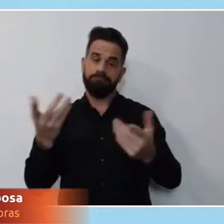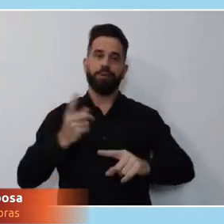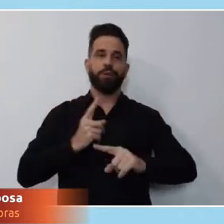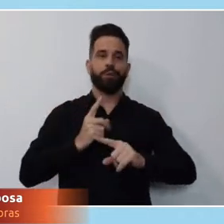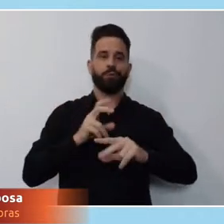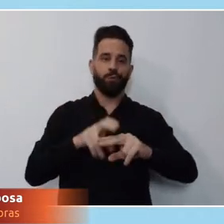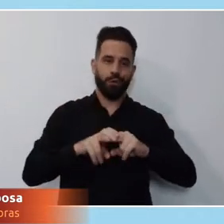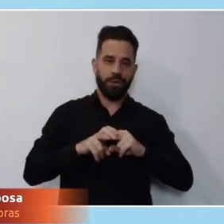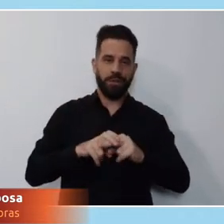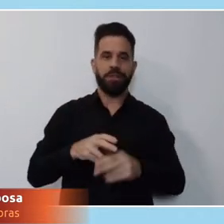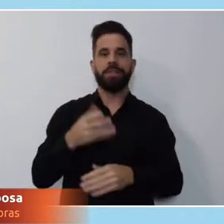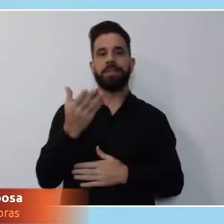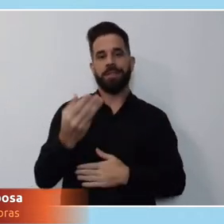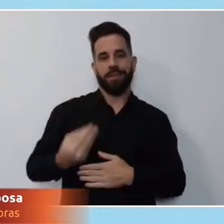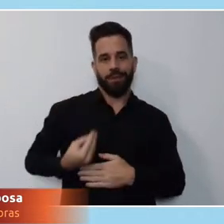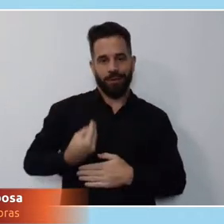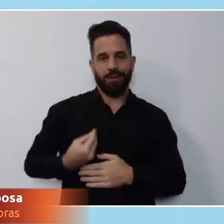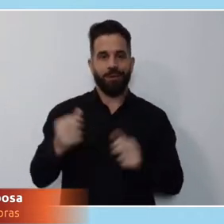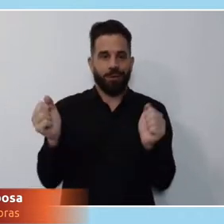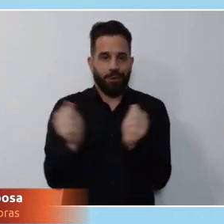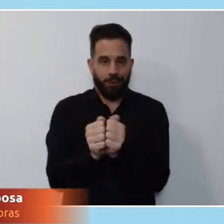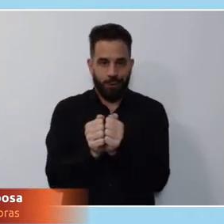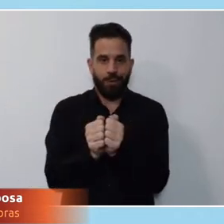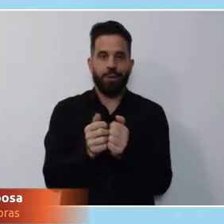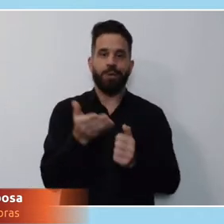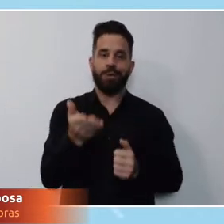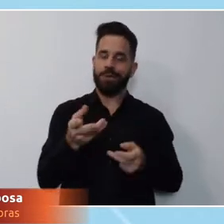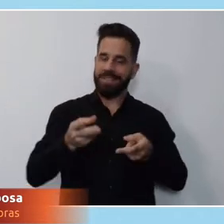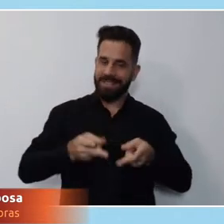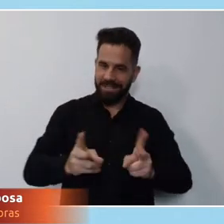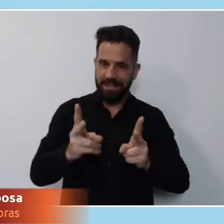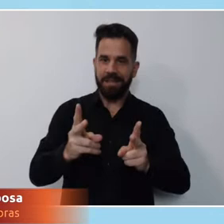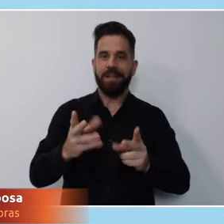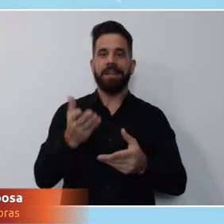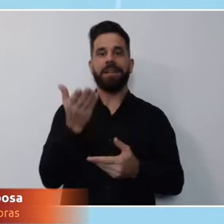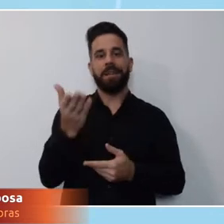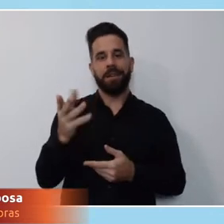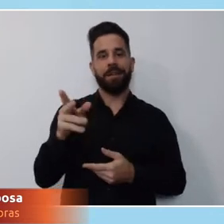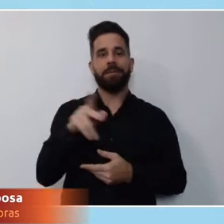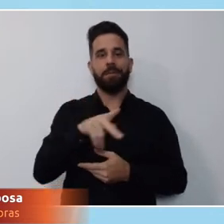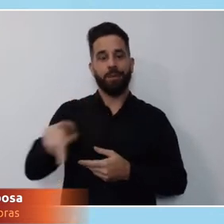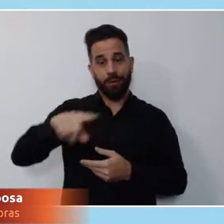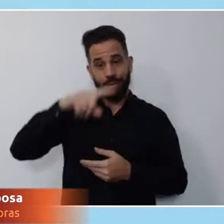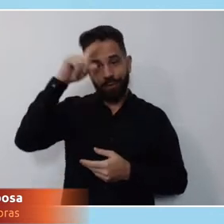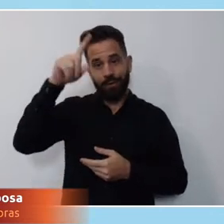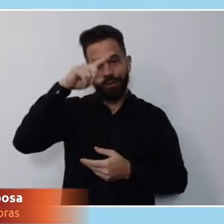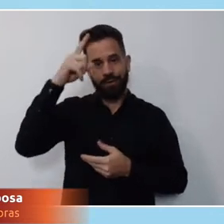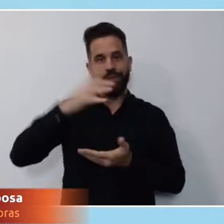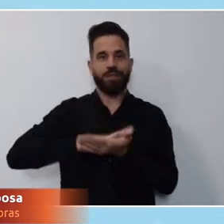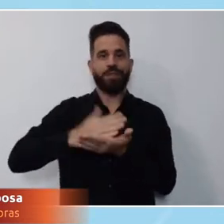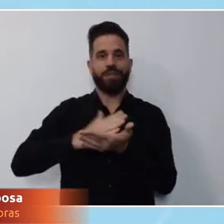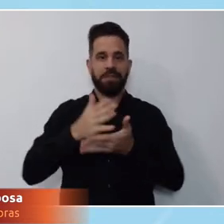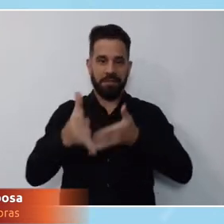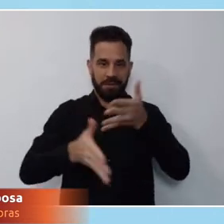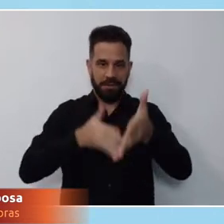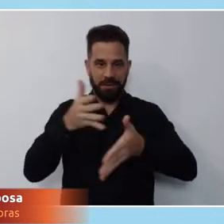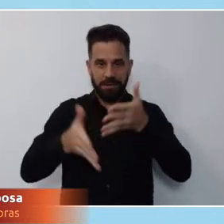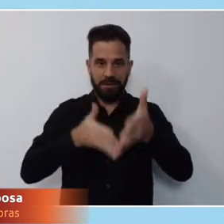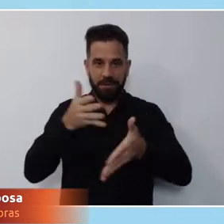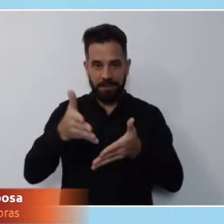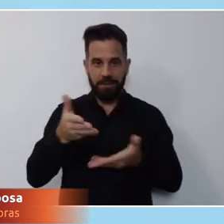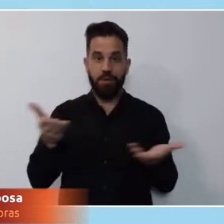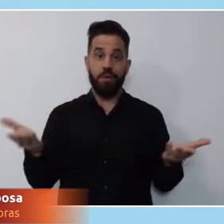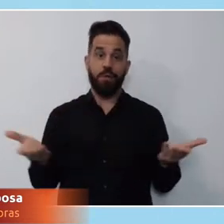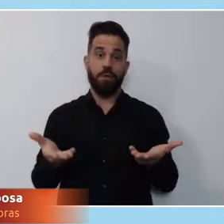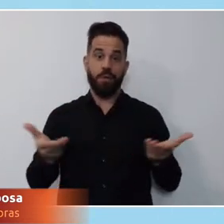desses quadradinhos com a gente, como sempre, é o professor Diego Barbosa, que vai fazer a interpretação para Libras no programa de